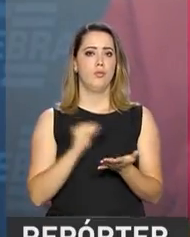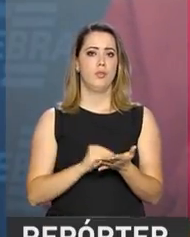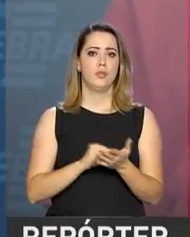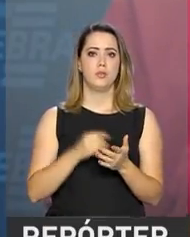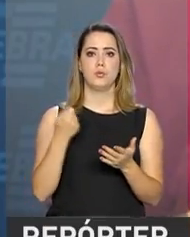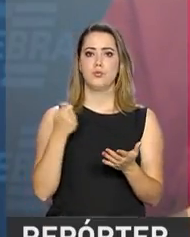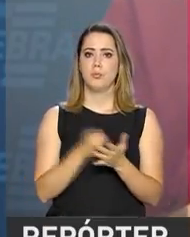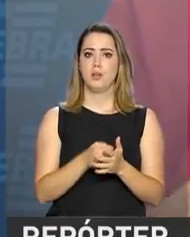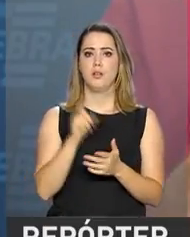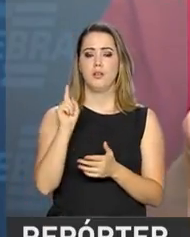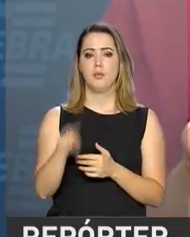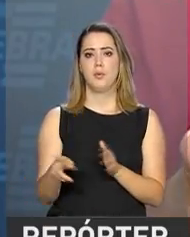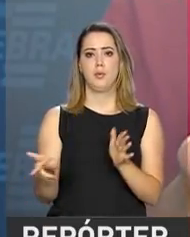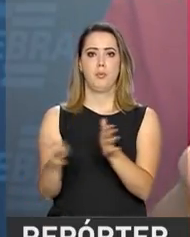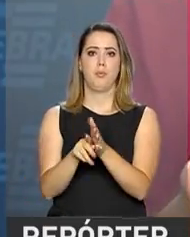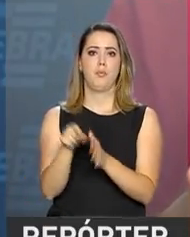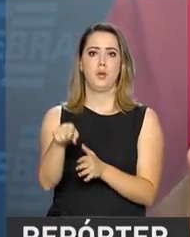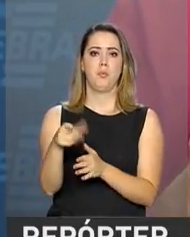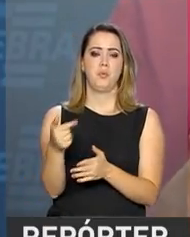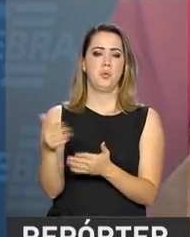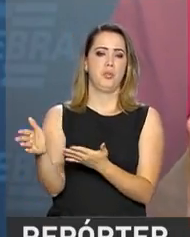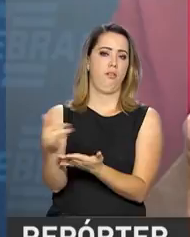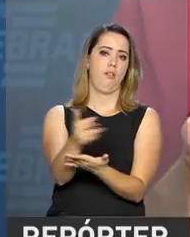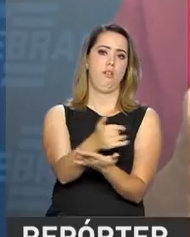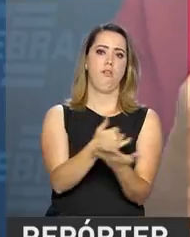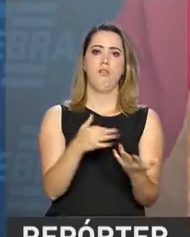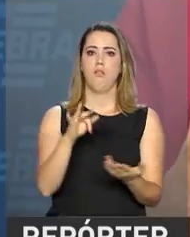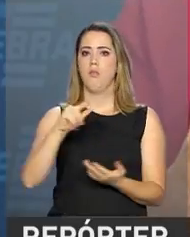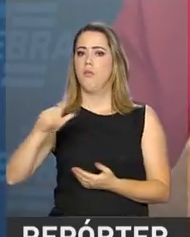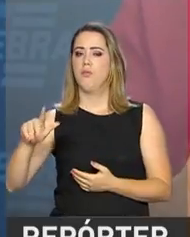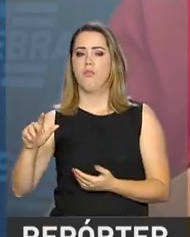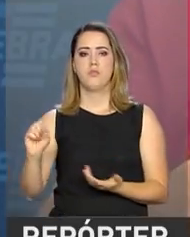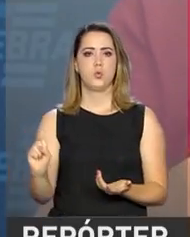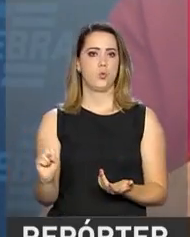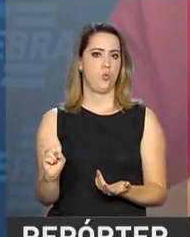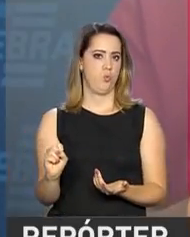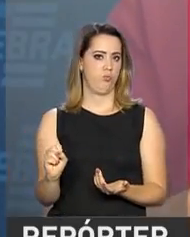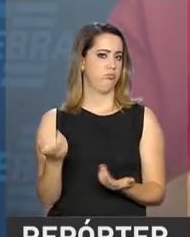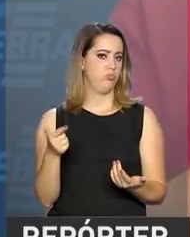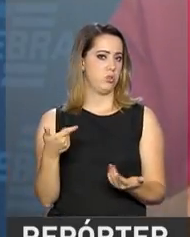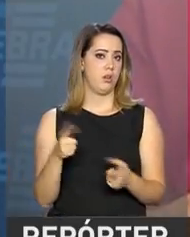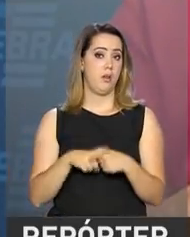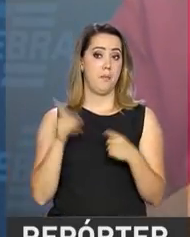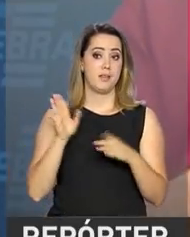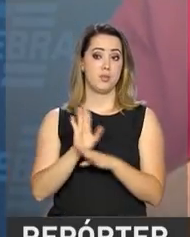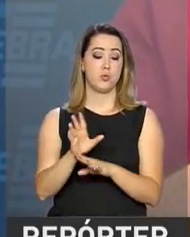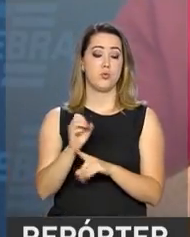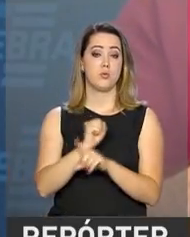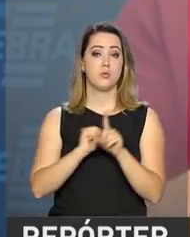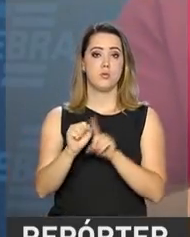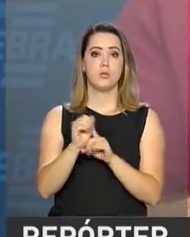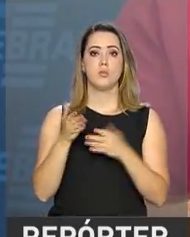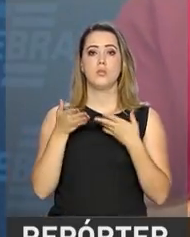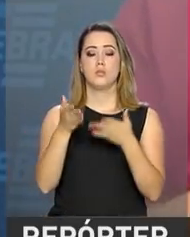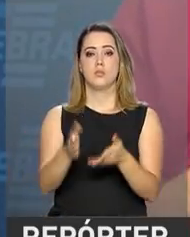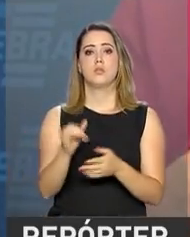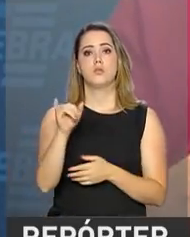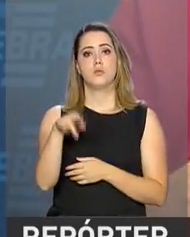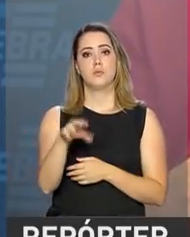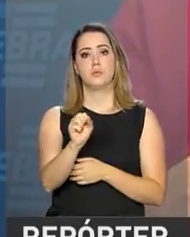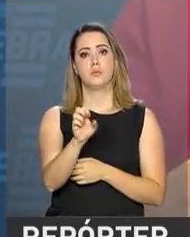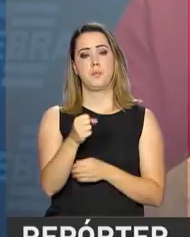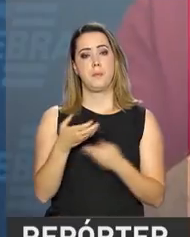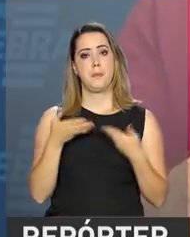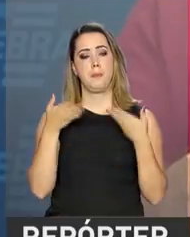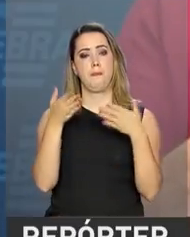ele mesmo. Não é uma questão de arrecadação para o fisco. É uma questão do benefício social, de acesso à previdência,